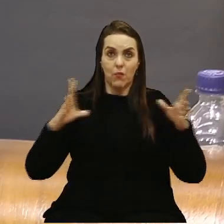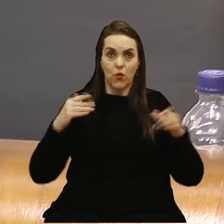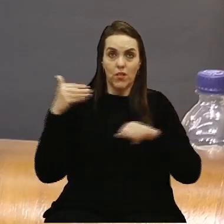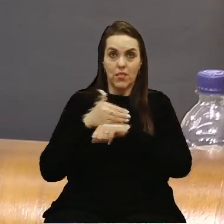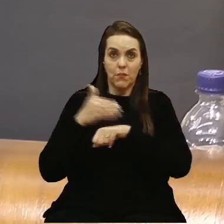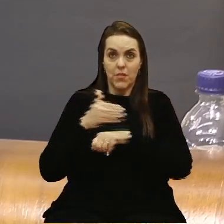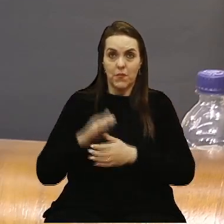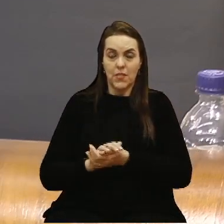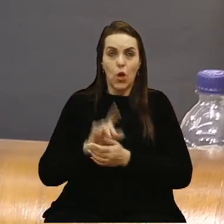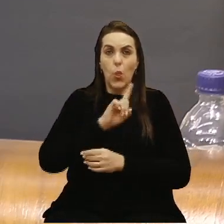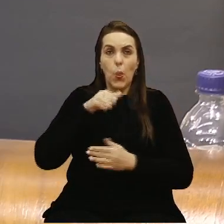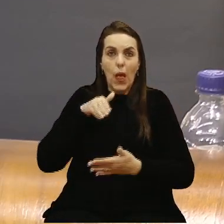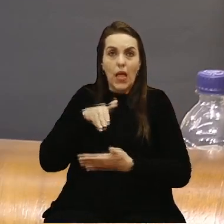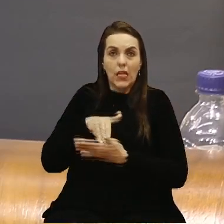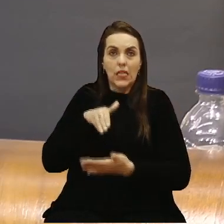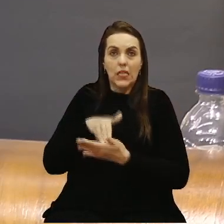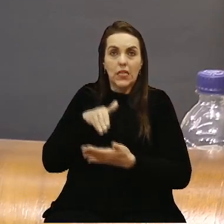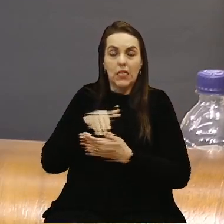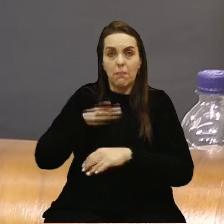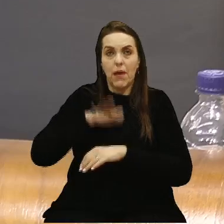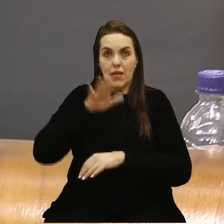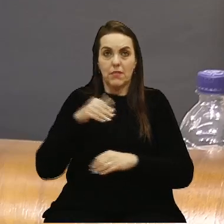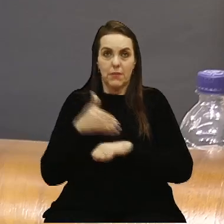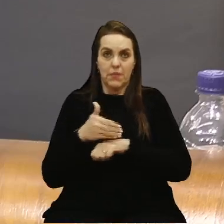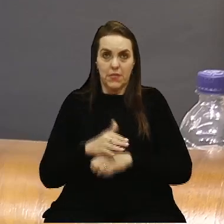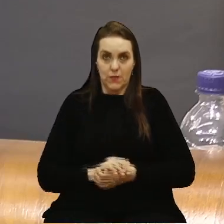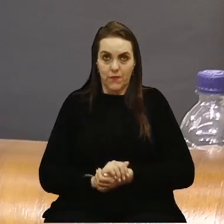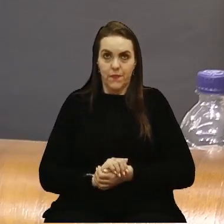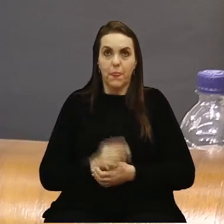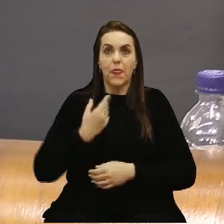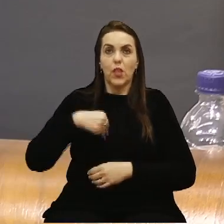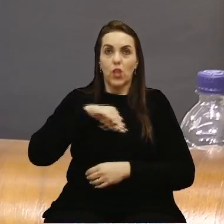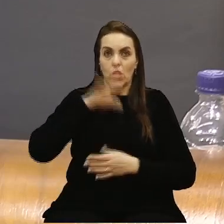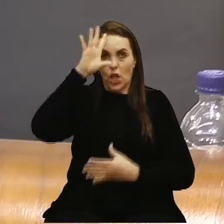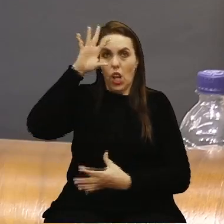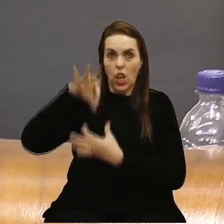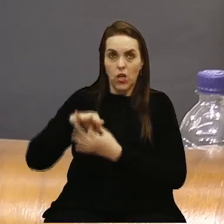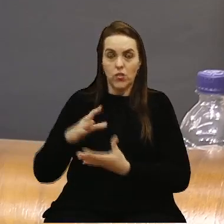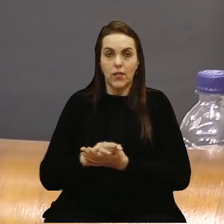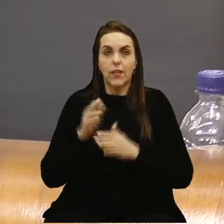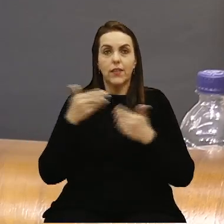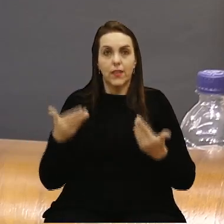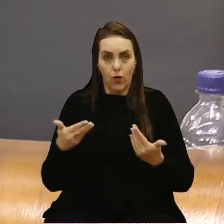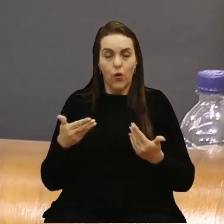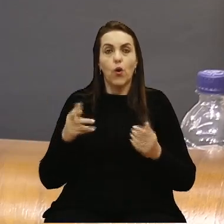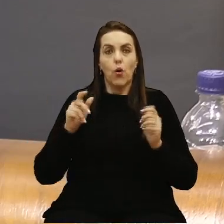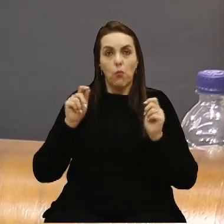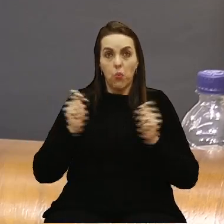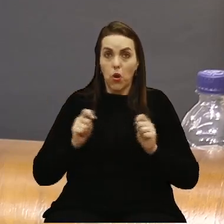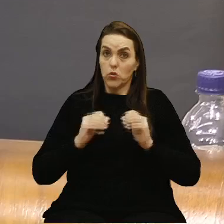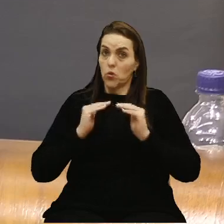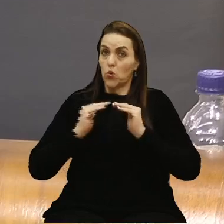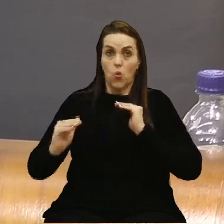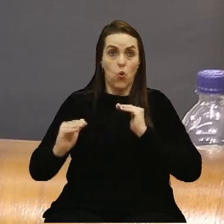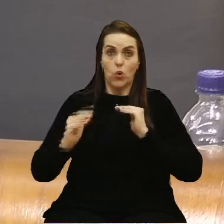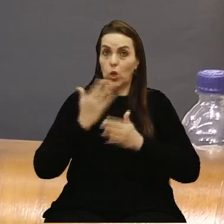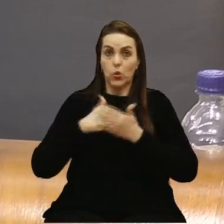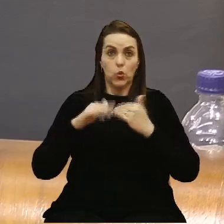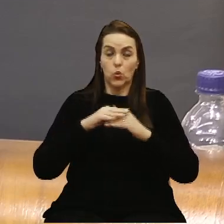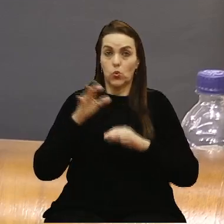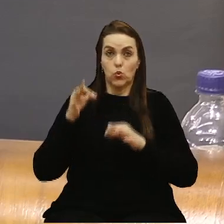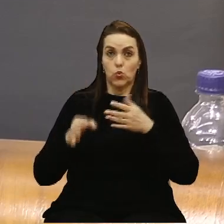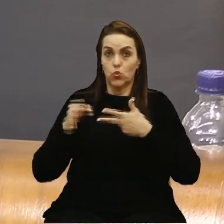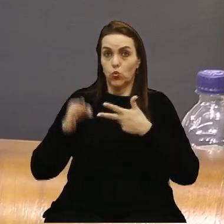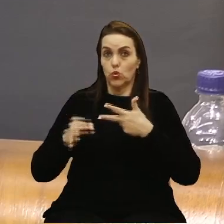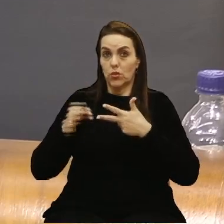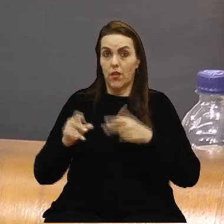participação, não para restringir mais a participação. Essa é a nossa lógica. Portanto, eu posso não concordar com tudo que o judiciário faz, e por mais